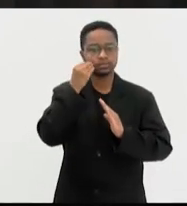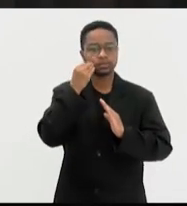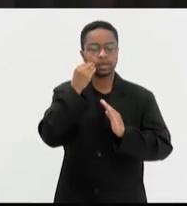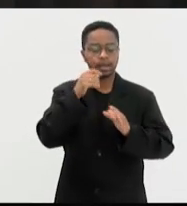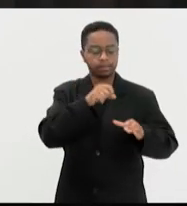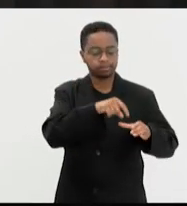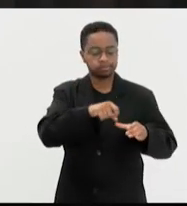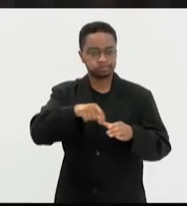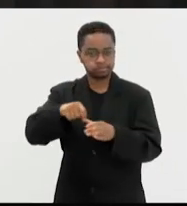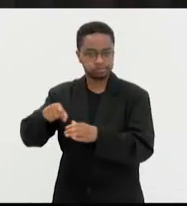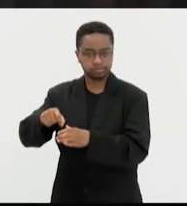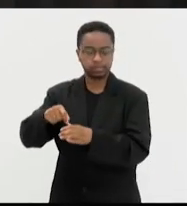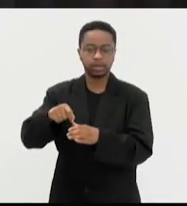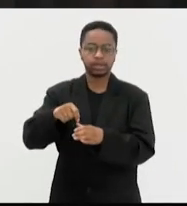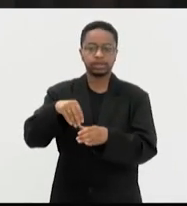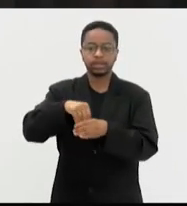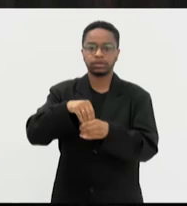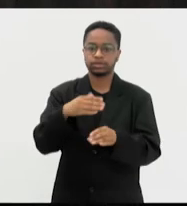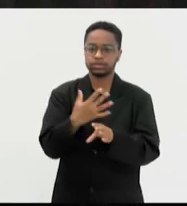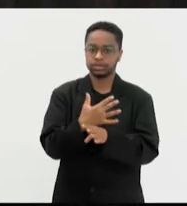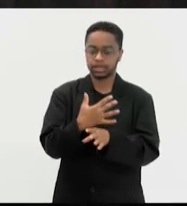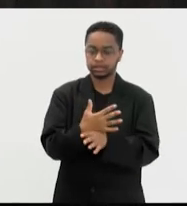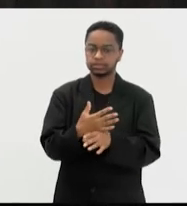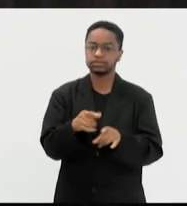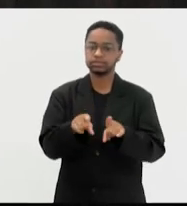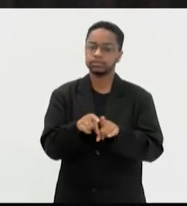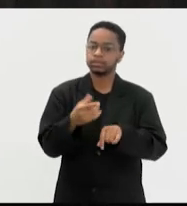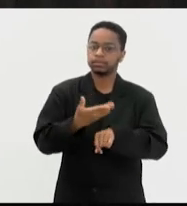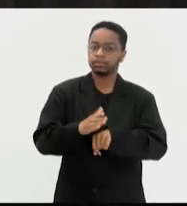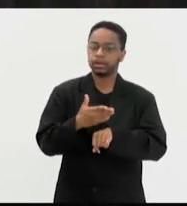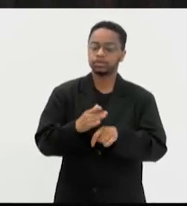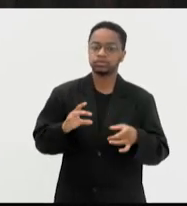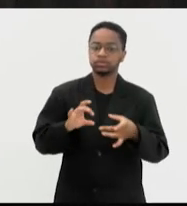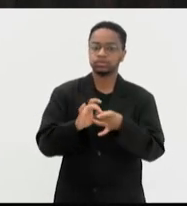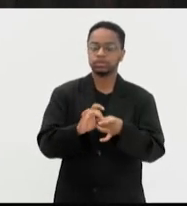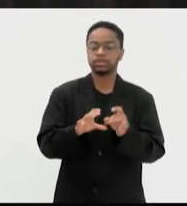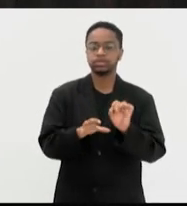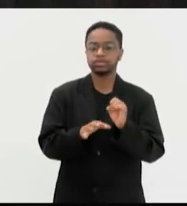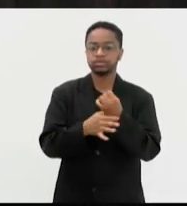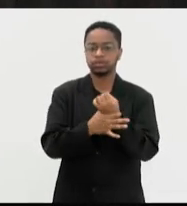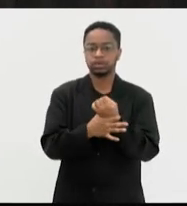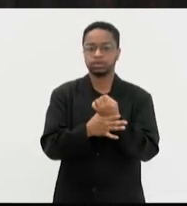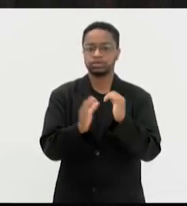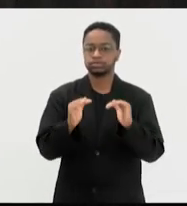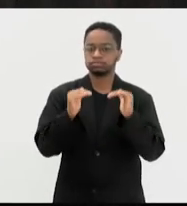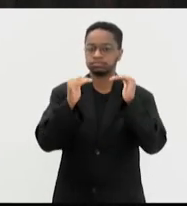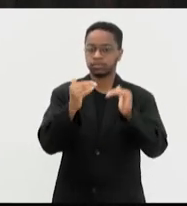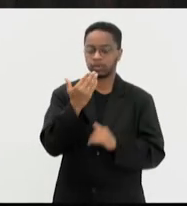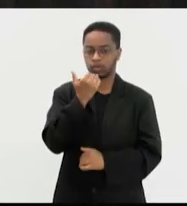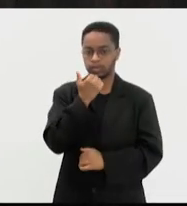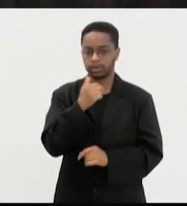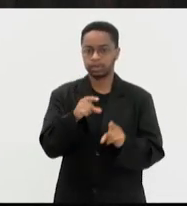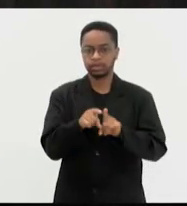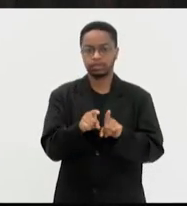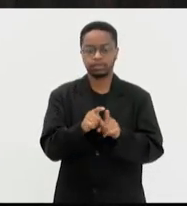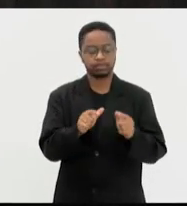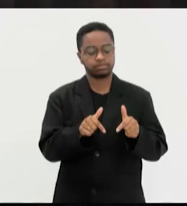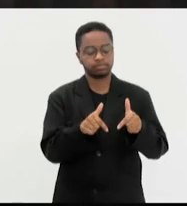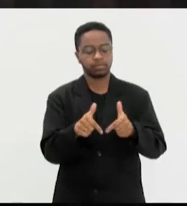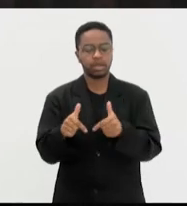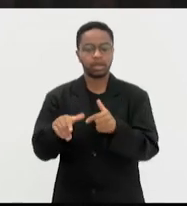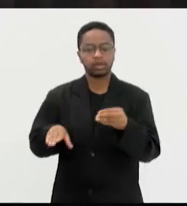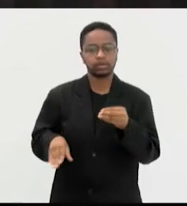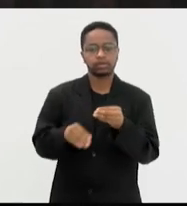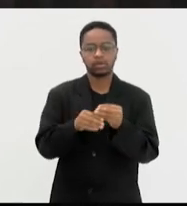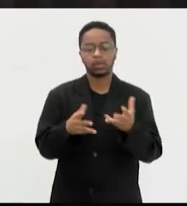de atividad de agricultura Urbana como prática relacionad aos processos de segurança e soberania alimentar a manutenção incremento da qualidade de vida